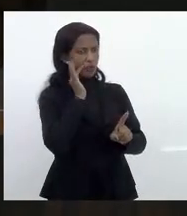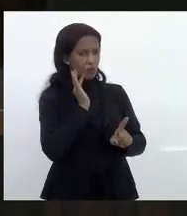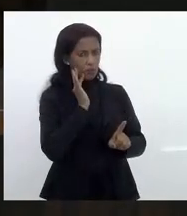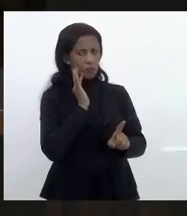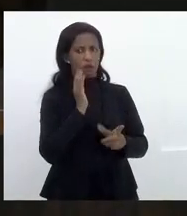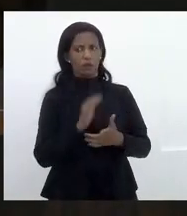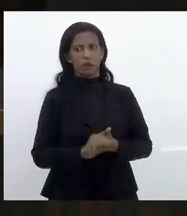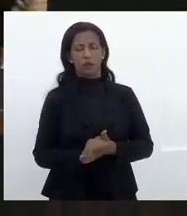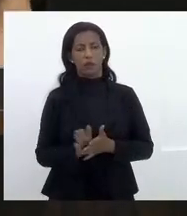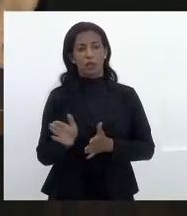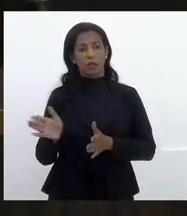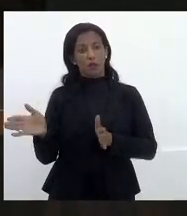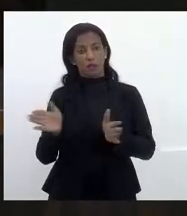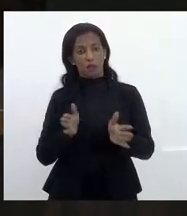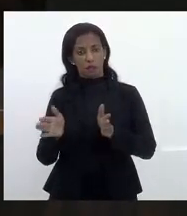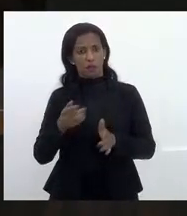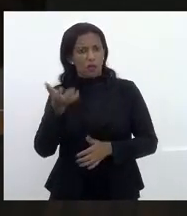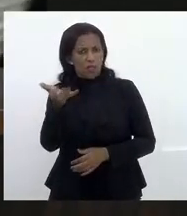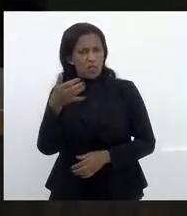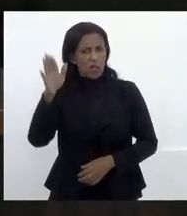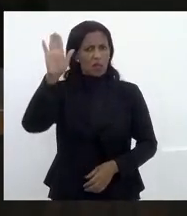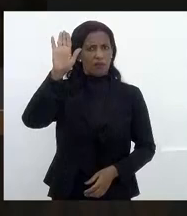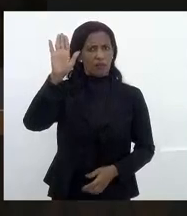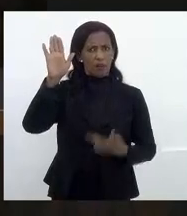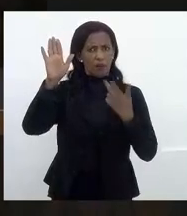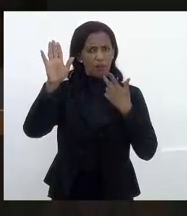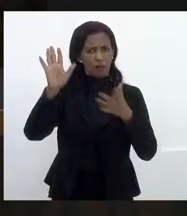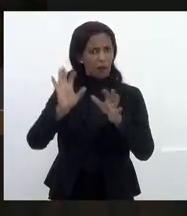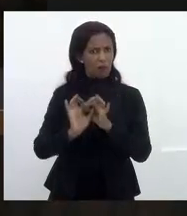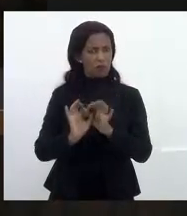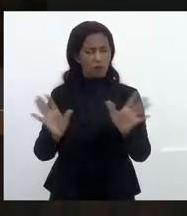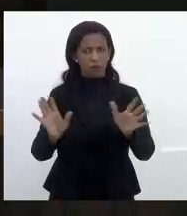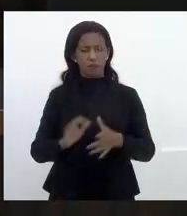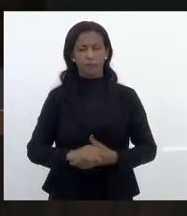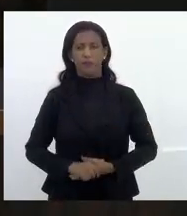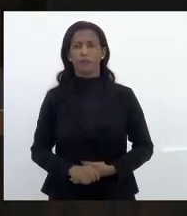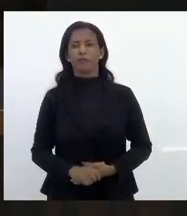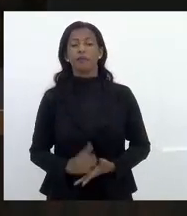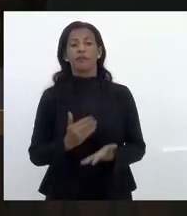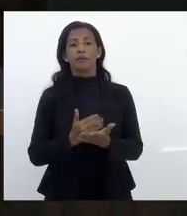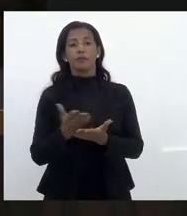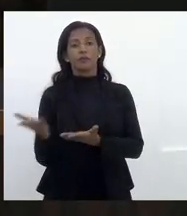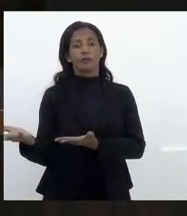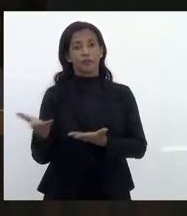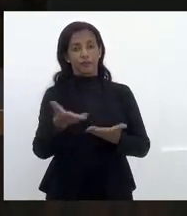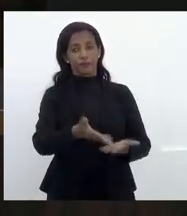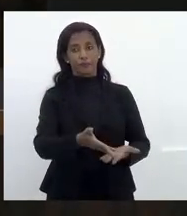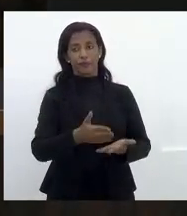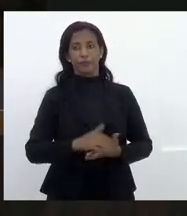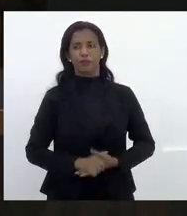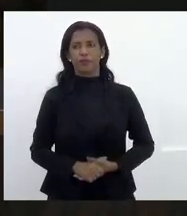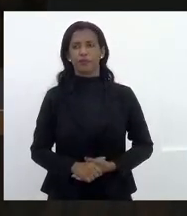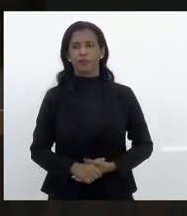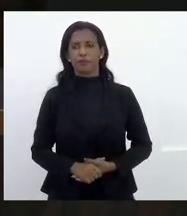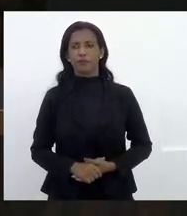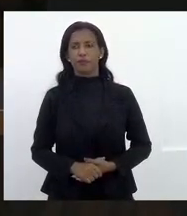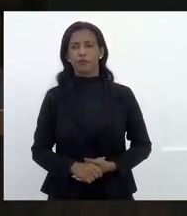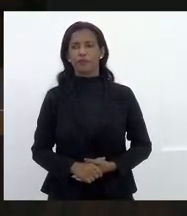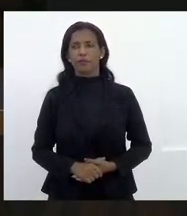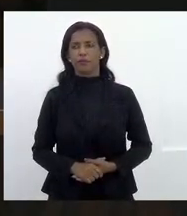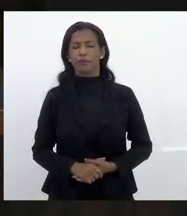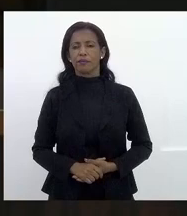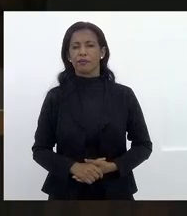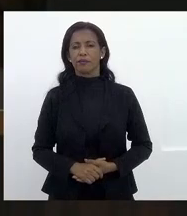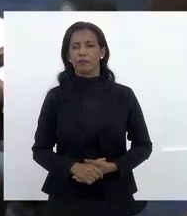Deputado que durante a intervenção que era fazer algum posicionamento também fique à vontade só sinalizar então vou passar a palavra liberou Sérgio